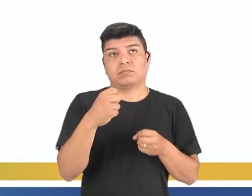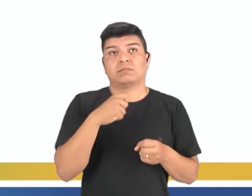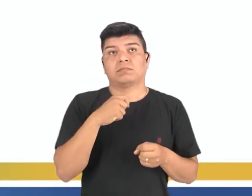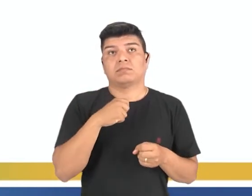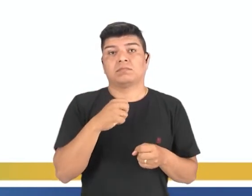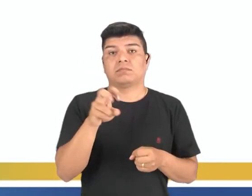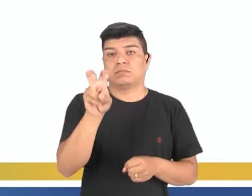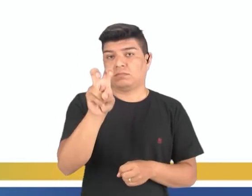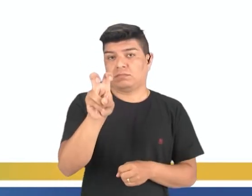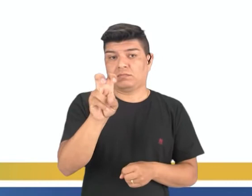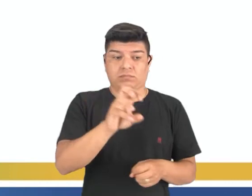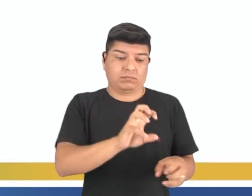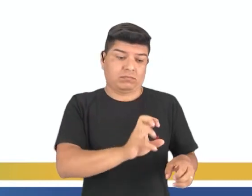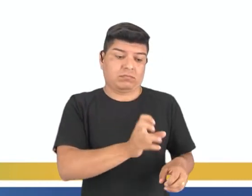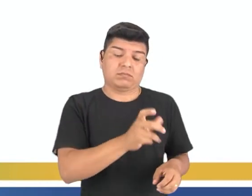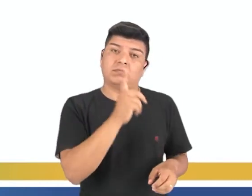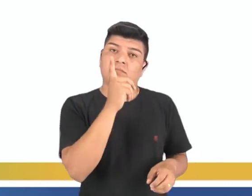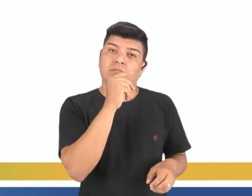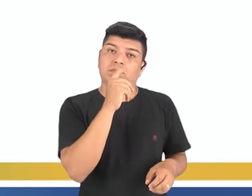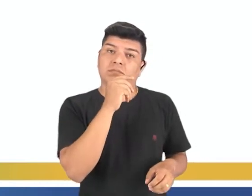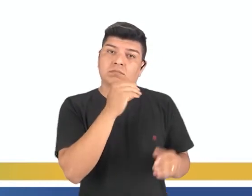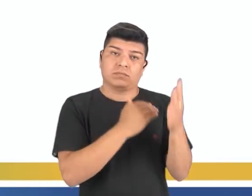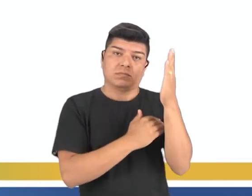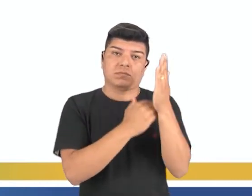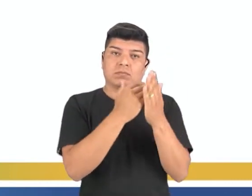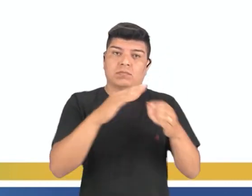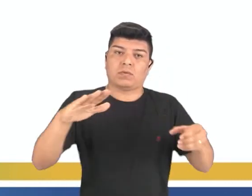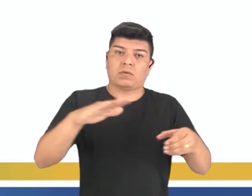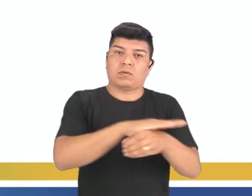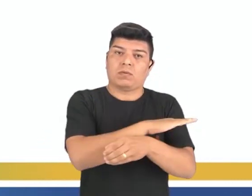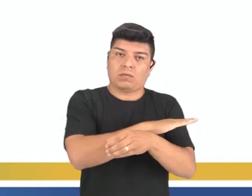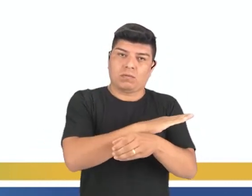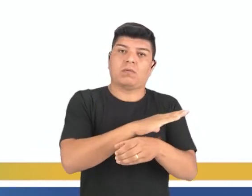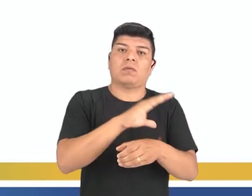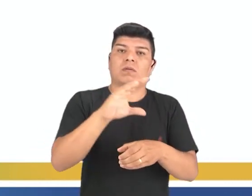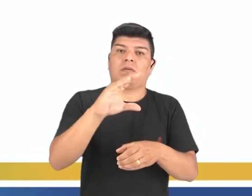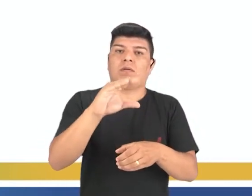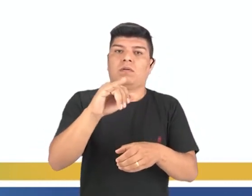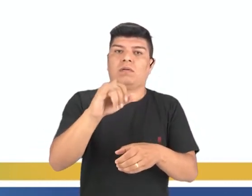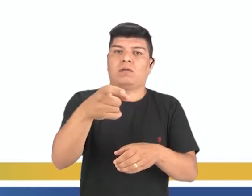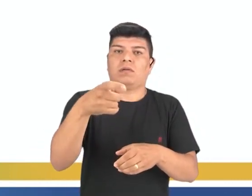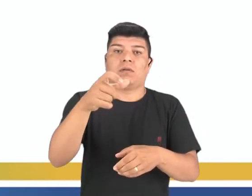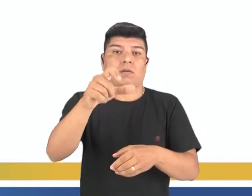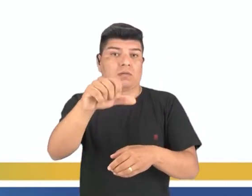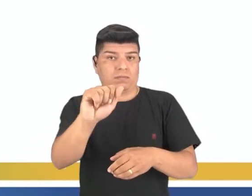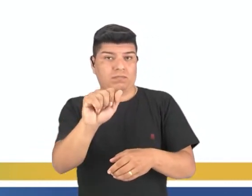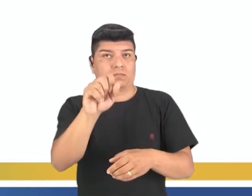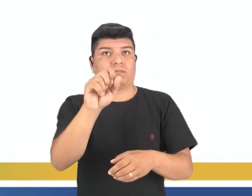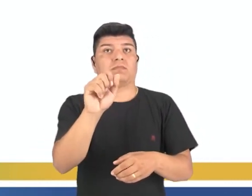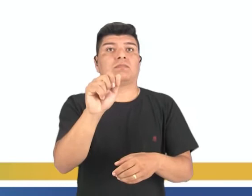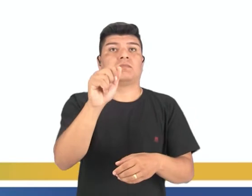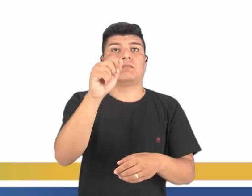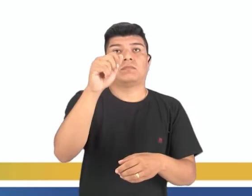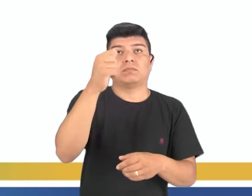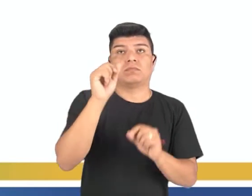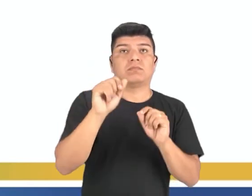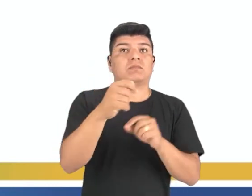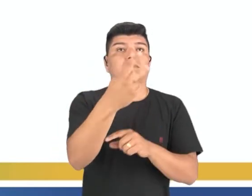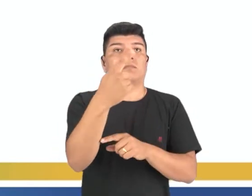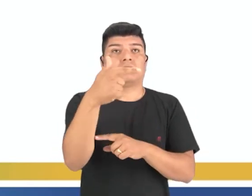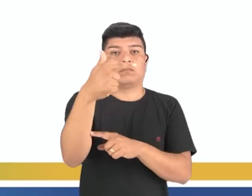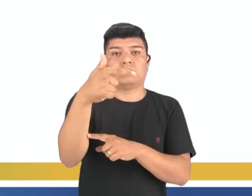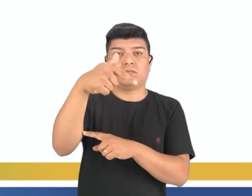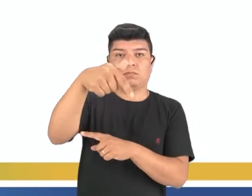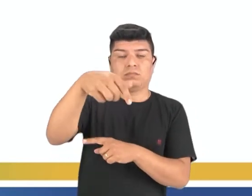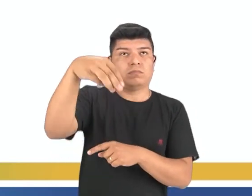5 torneiras, né, vão encher a caixa em 27 minutos, muito bem. Assim sendo, né, o tempo para enchimento dessa caixa,